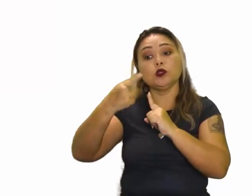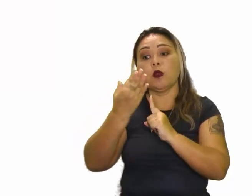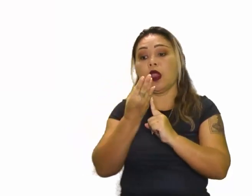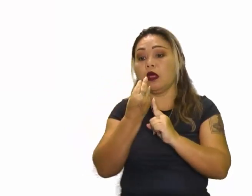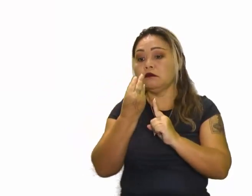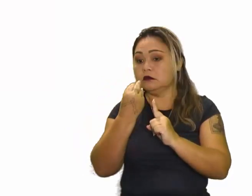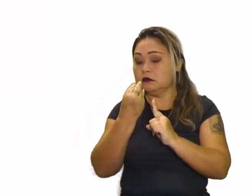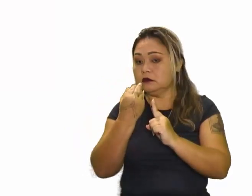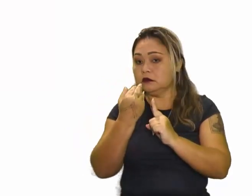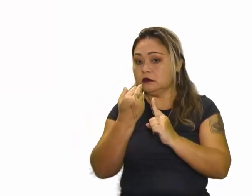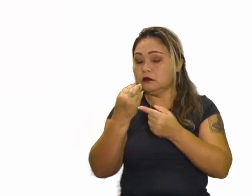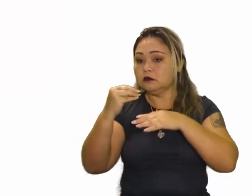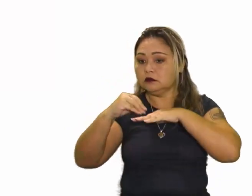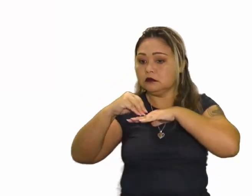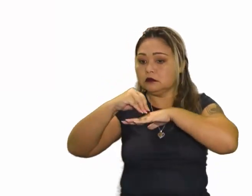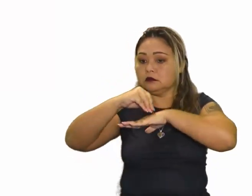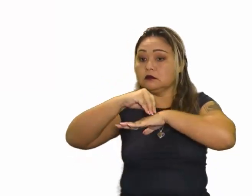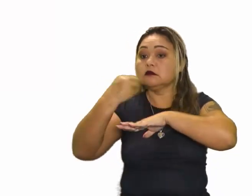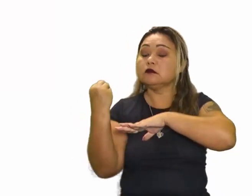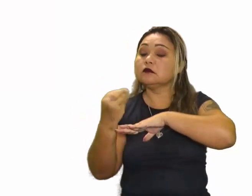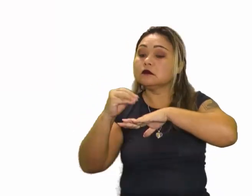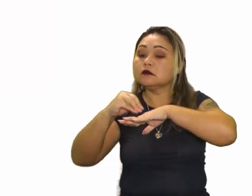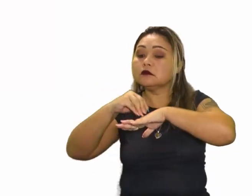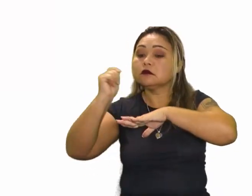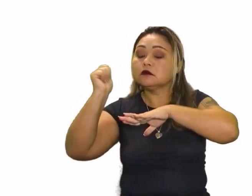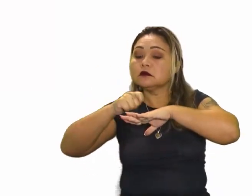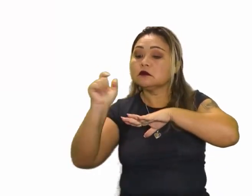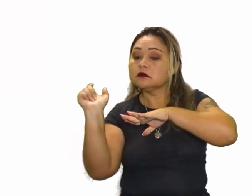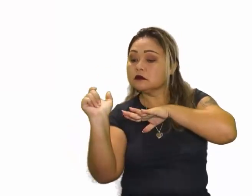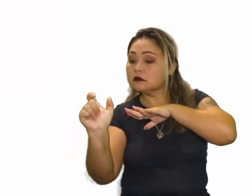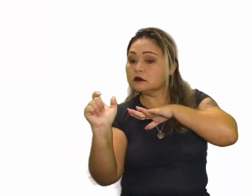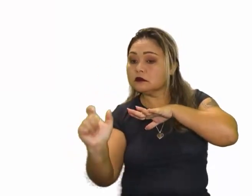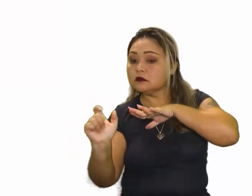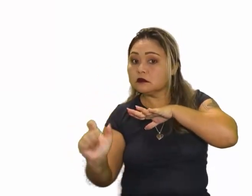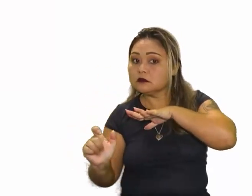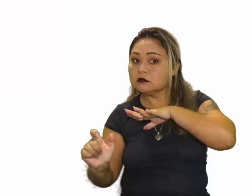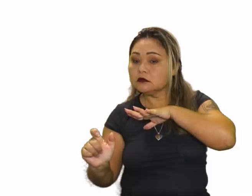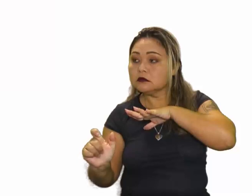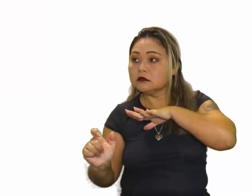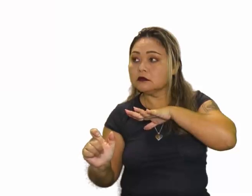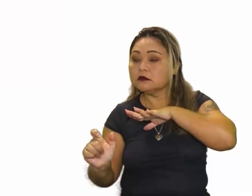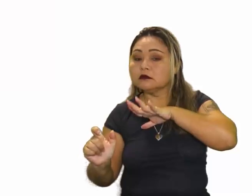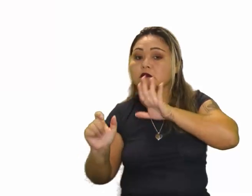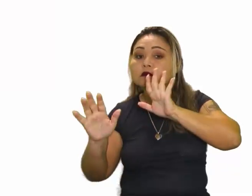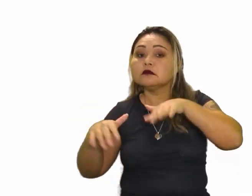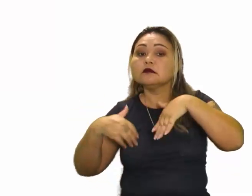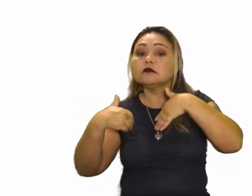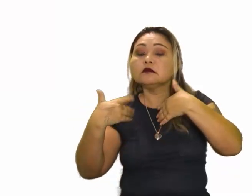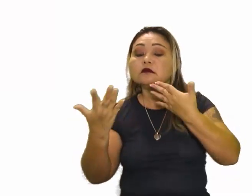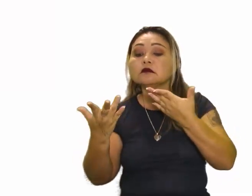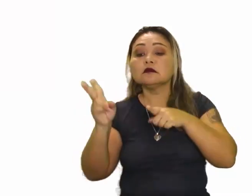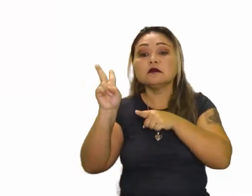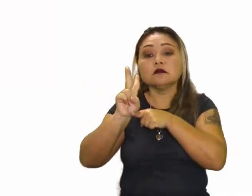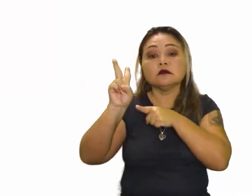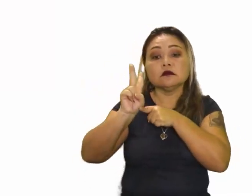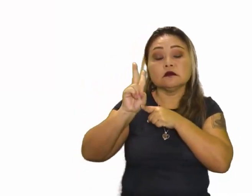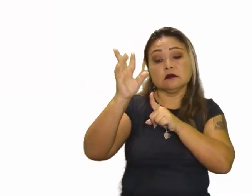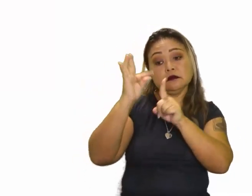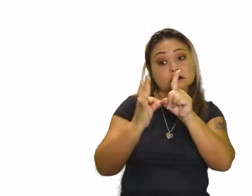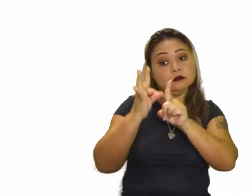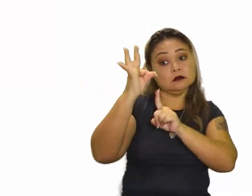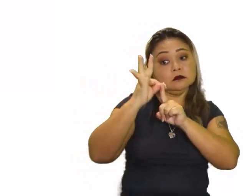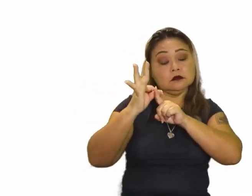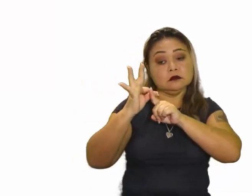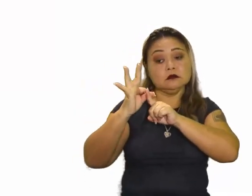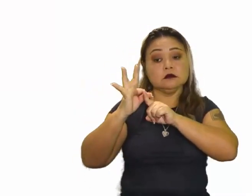alimentação, como a rã pode ser classificada? E quanto à manutenção